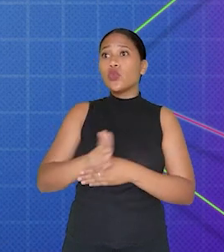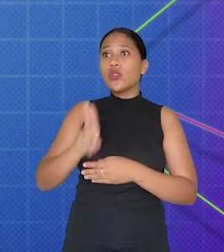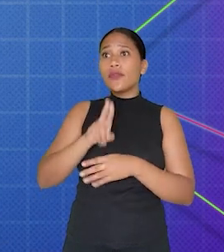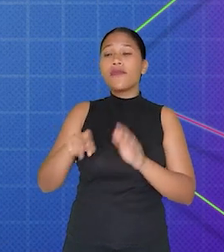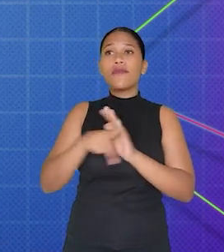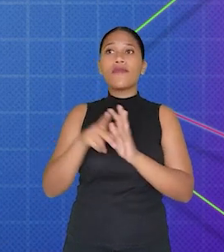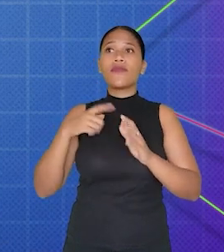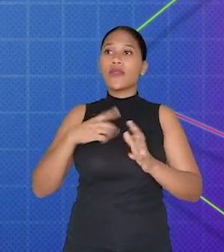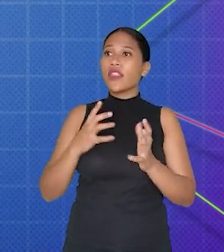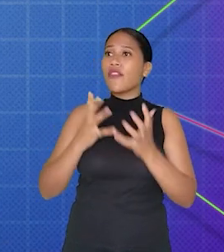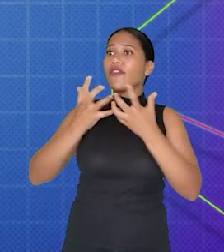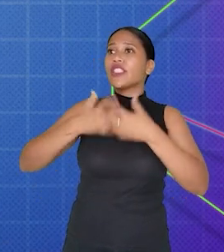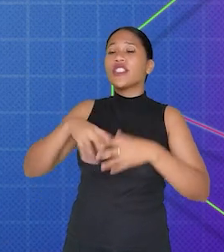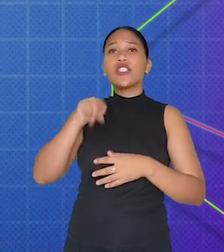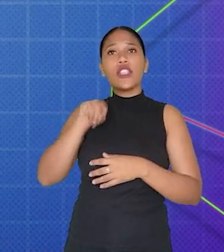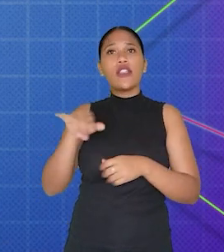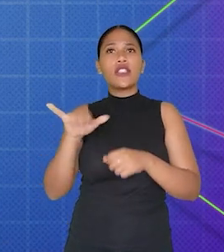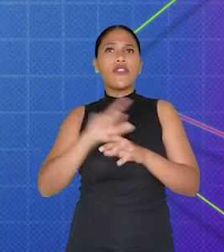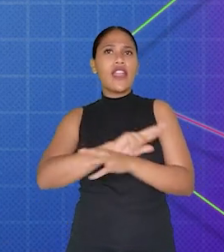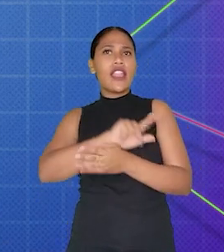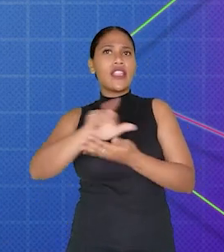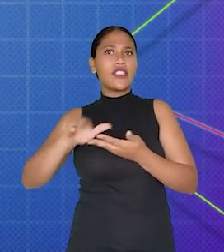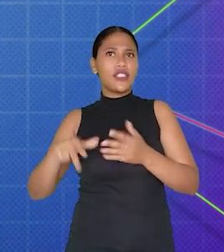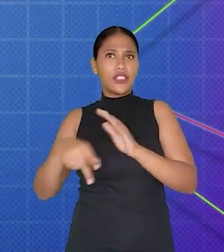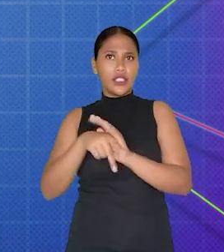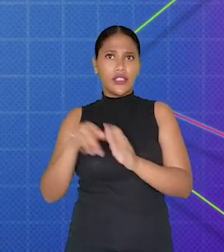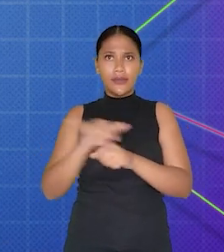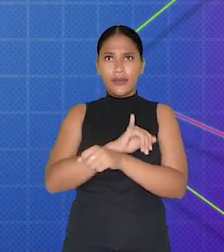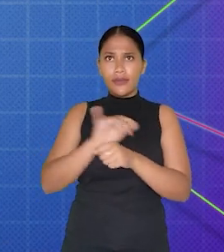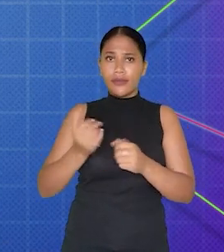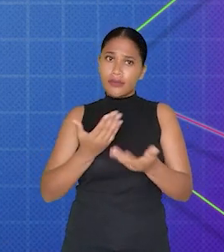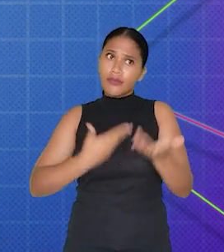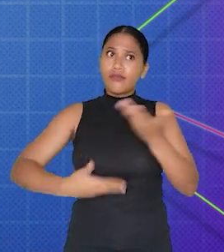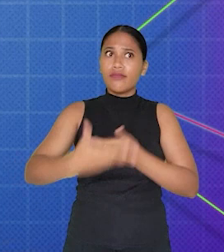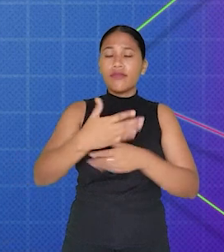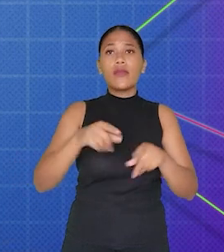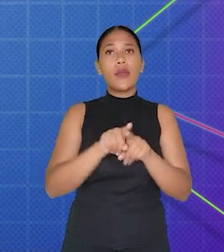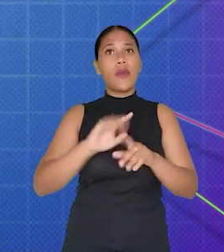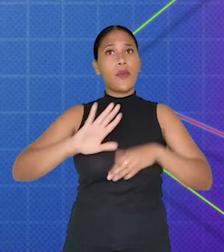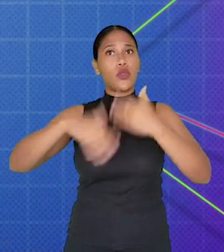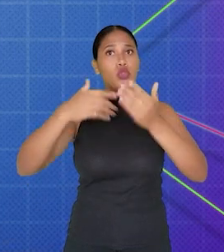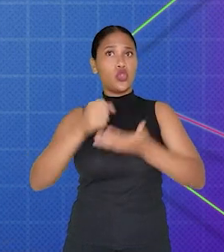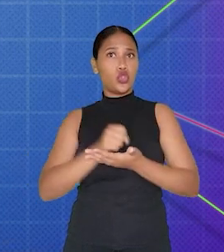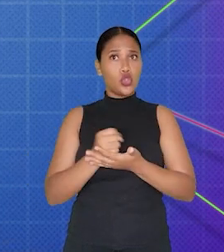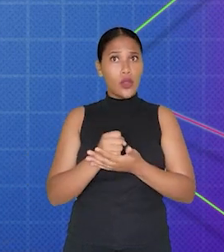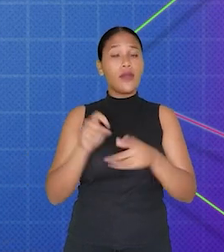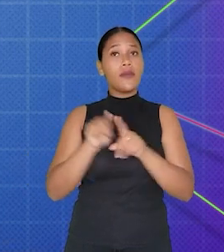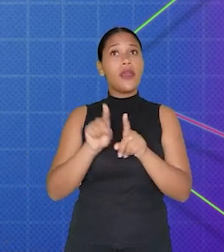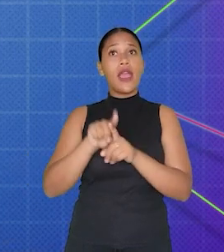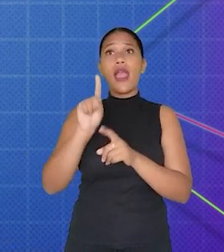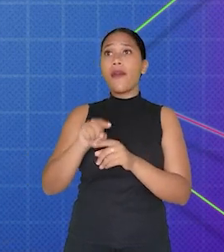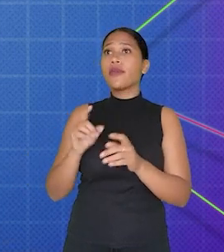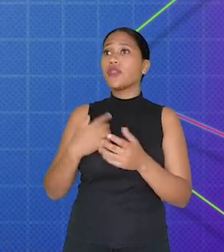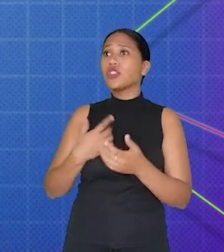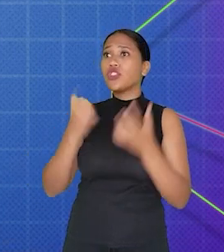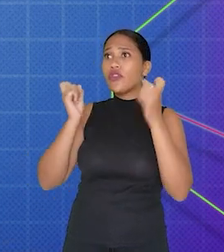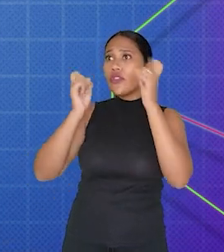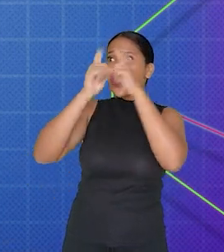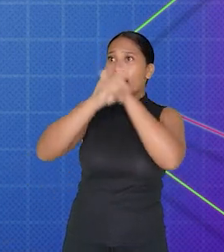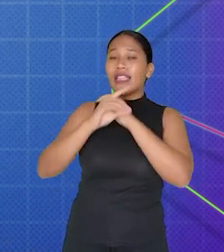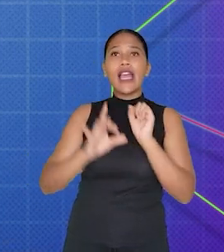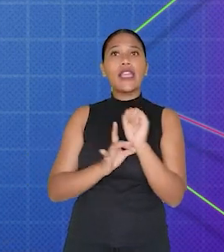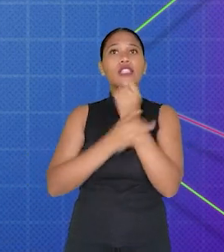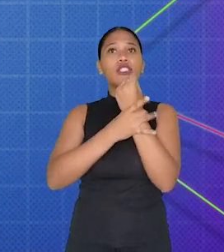testes também podem ser usados para avaliar a efetividade de diferentes estratégias de recompensa e na progressão do jogo, bem como para ajustar